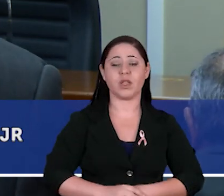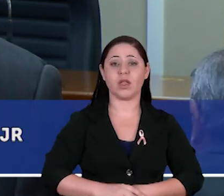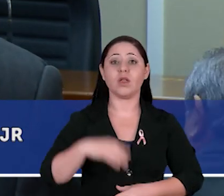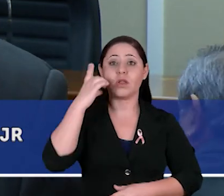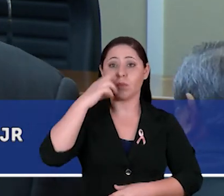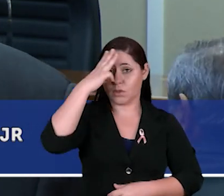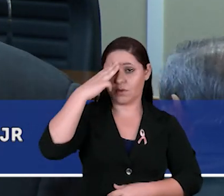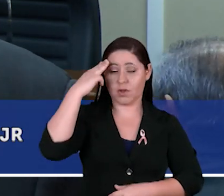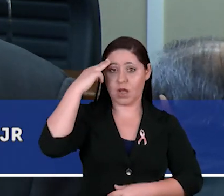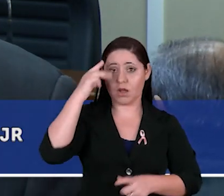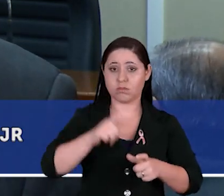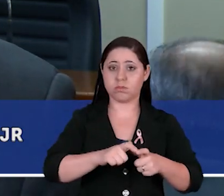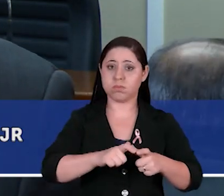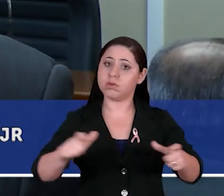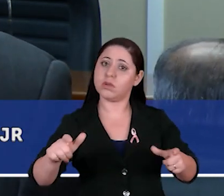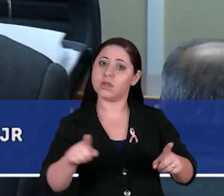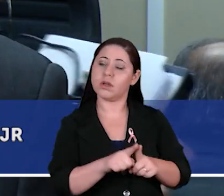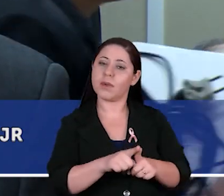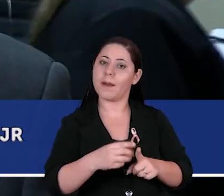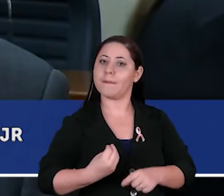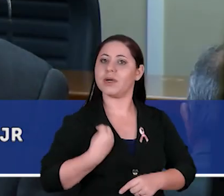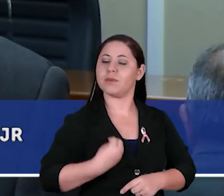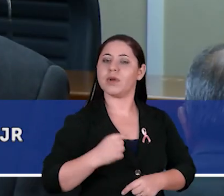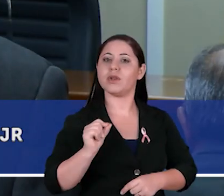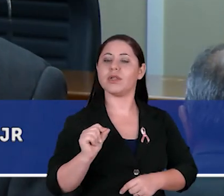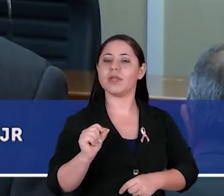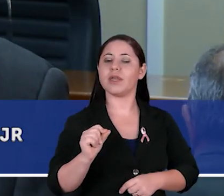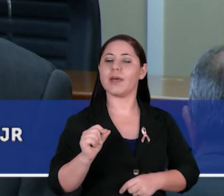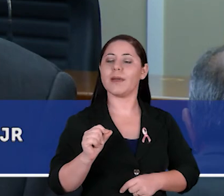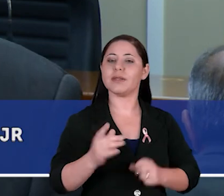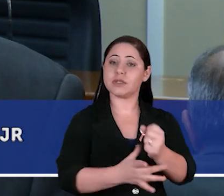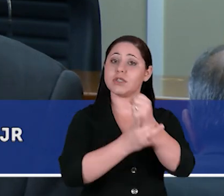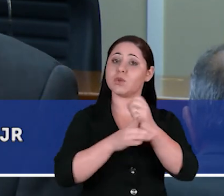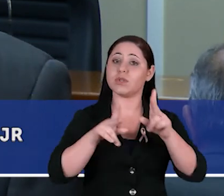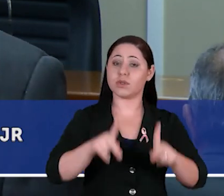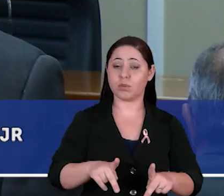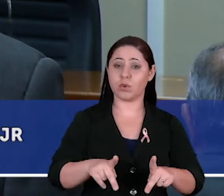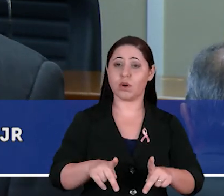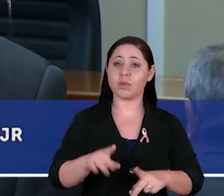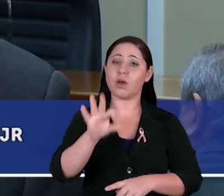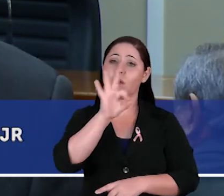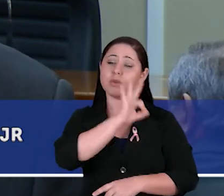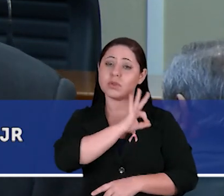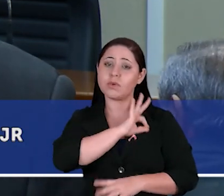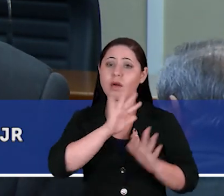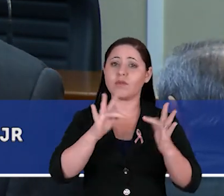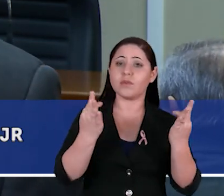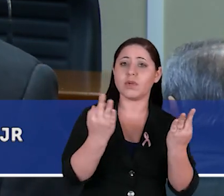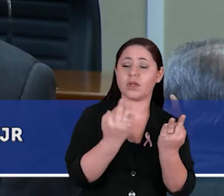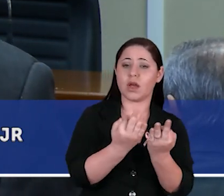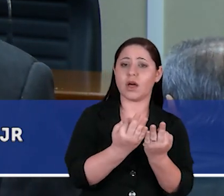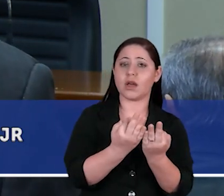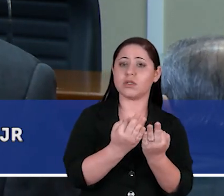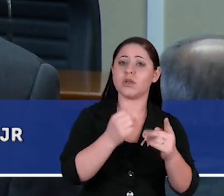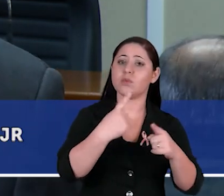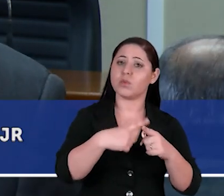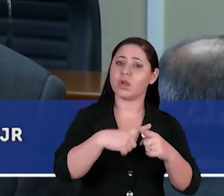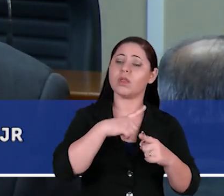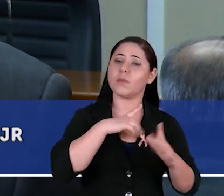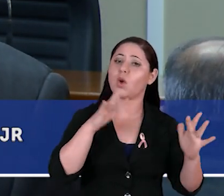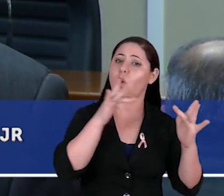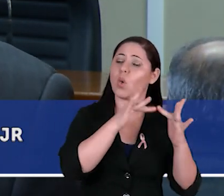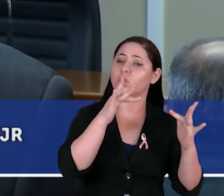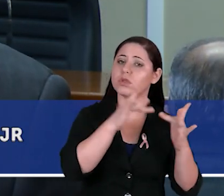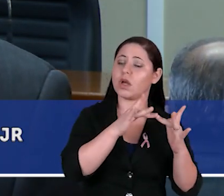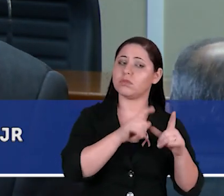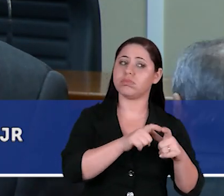Evandro Vedramini, ele estendeu, né, essa participação ao pessoal da segurança pública, né, policiais, seus familiares, porque eles